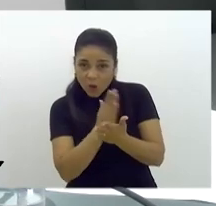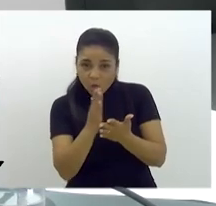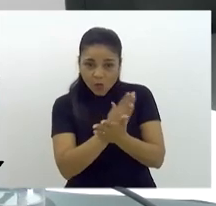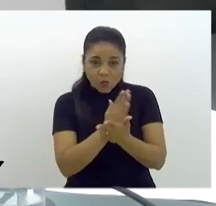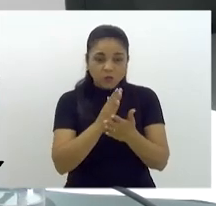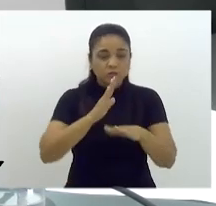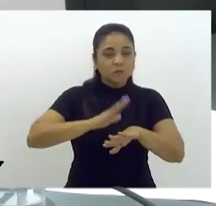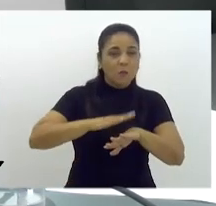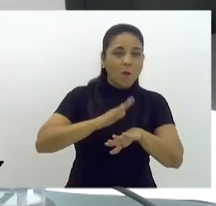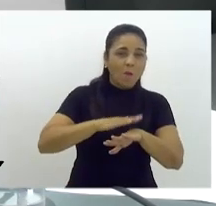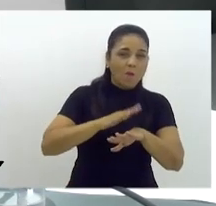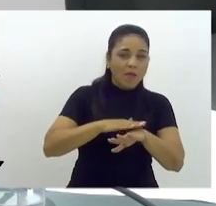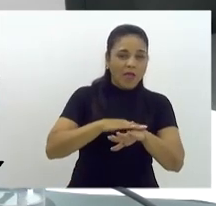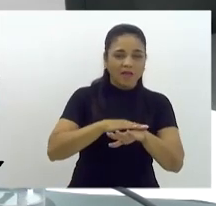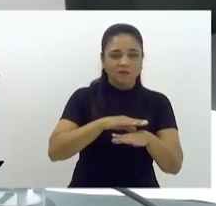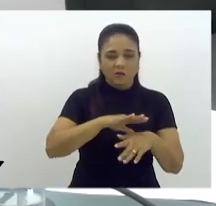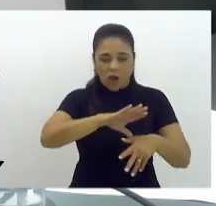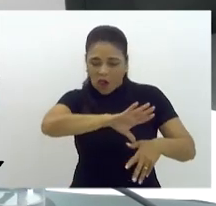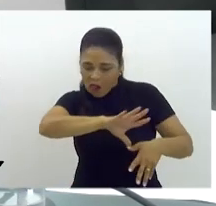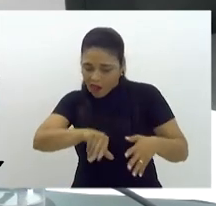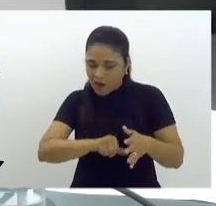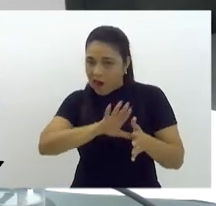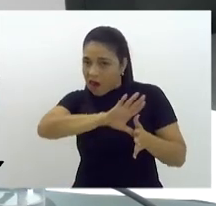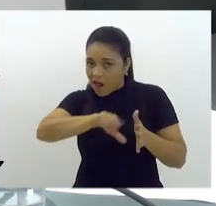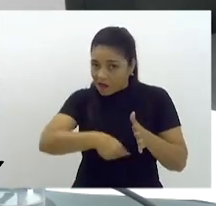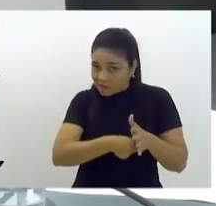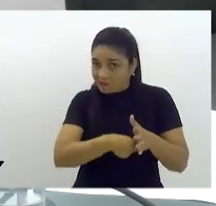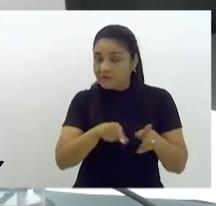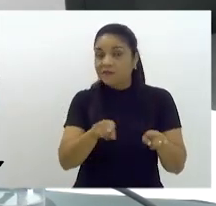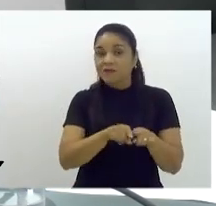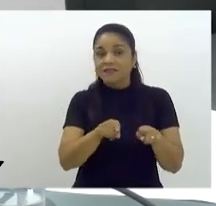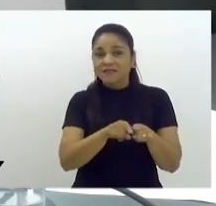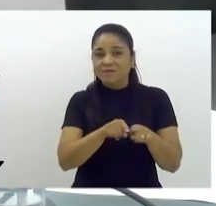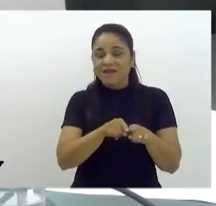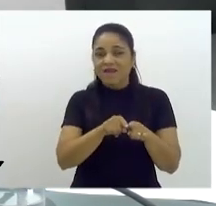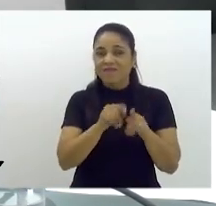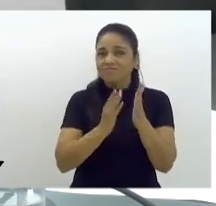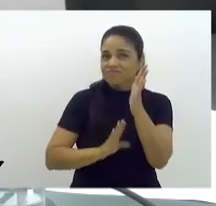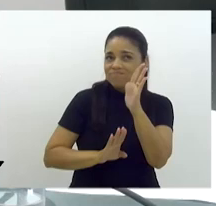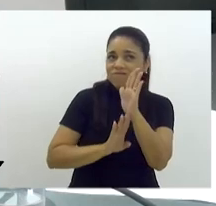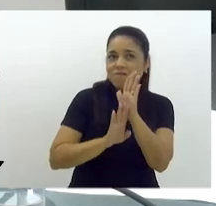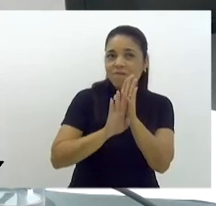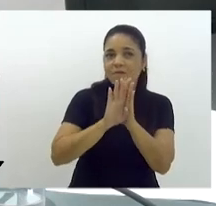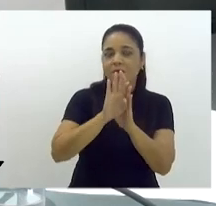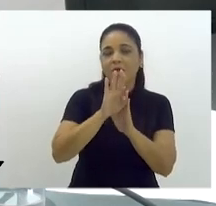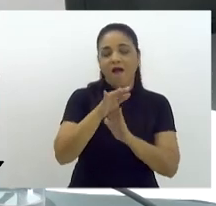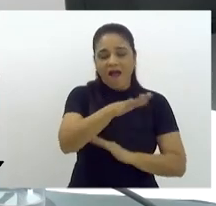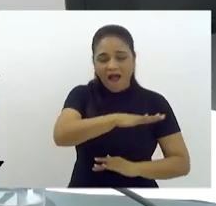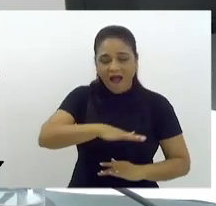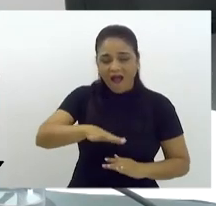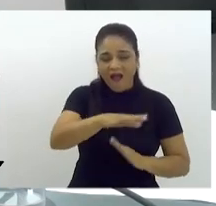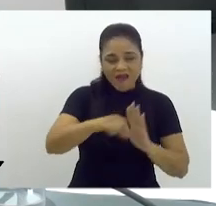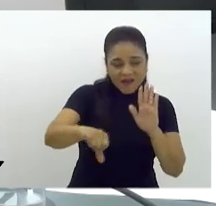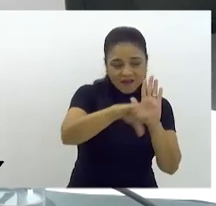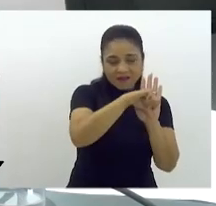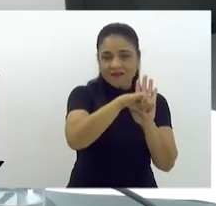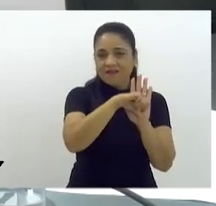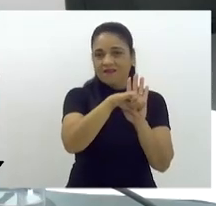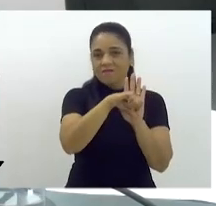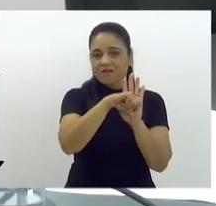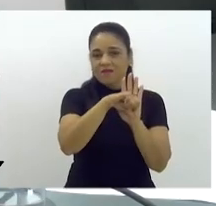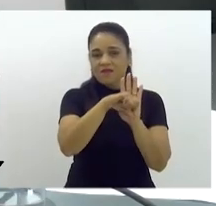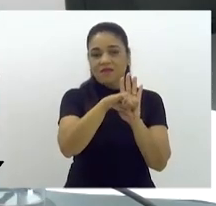aí também do estelionato mas também um aumento da Águia é exatamente dos crimes em que a vitimização